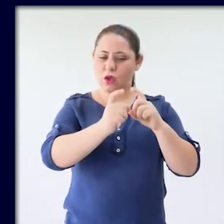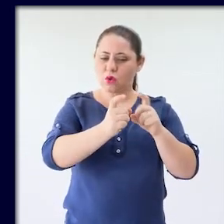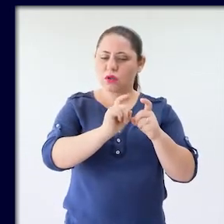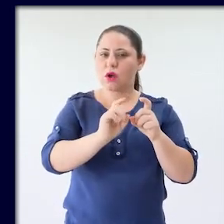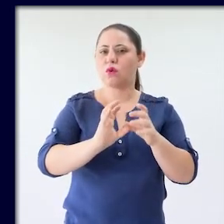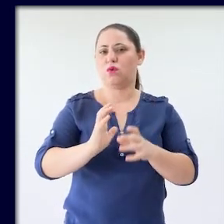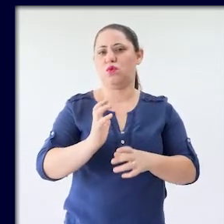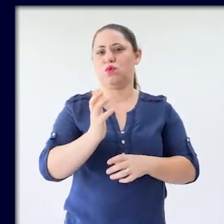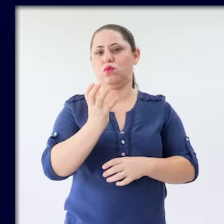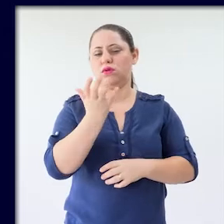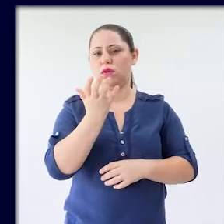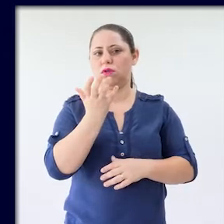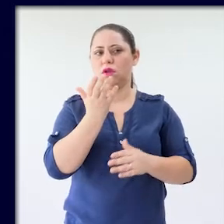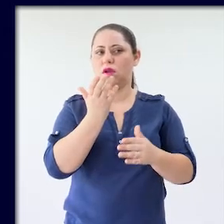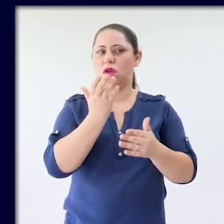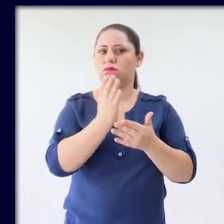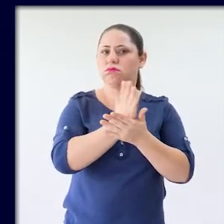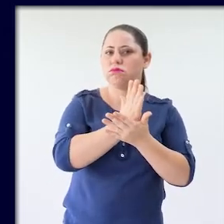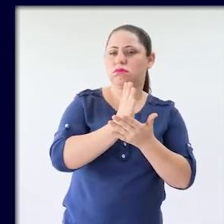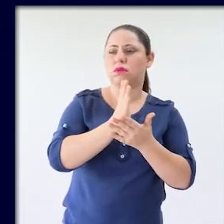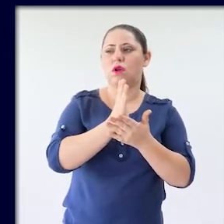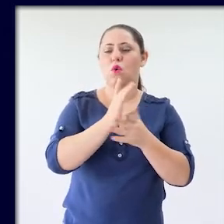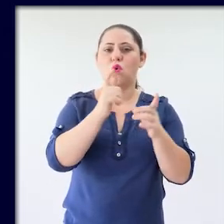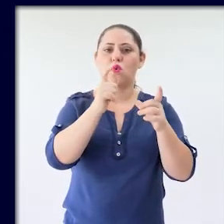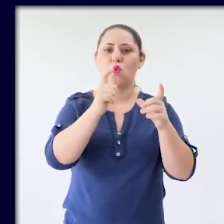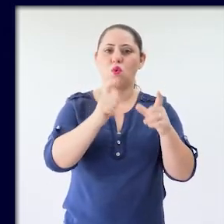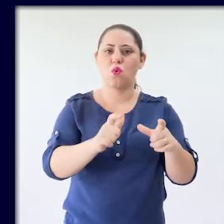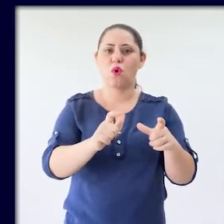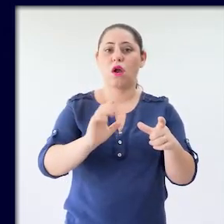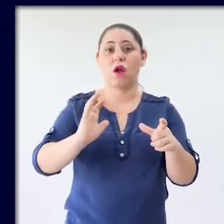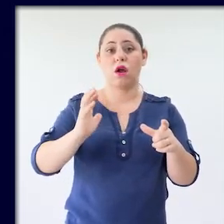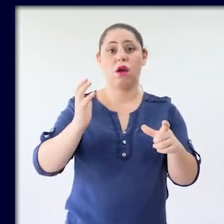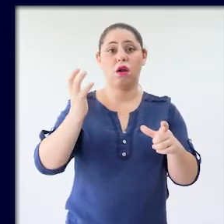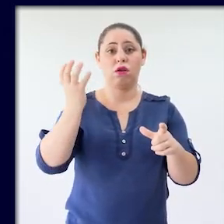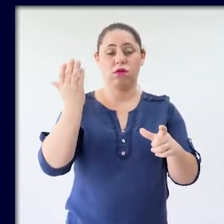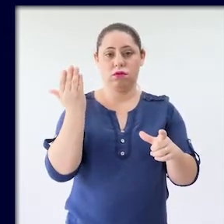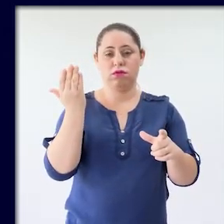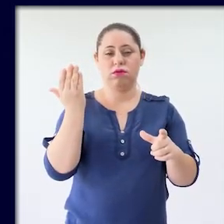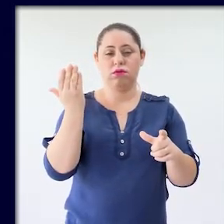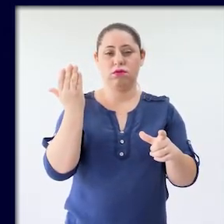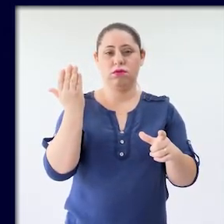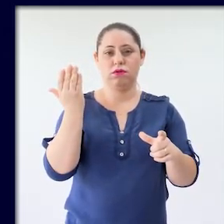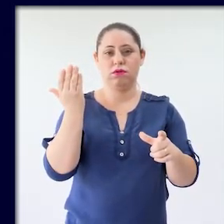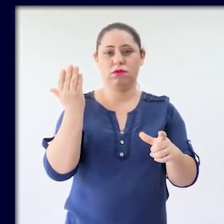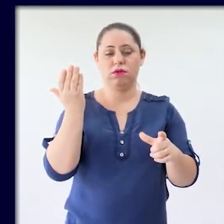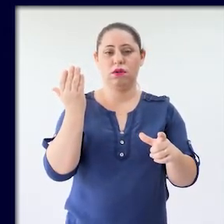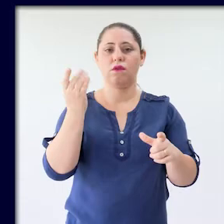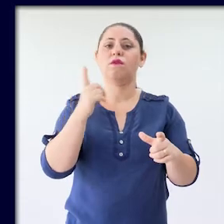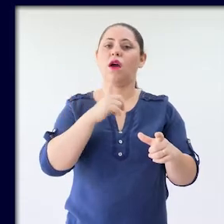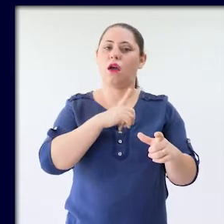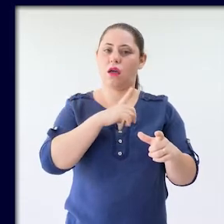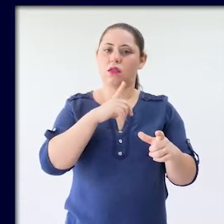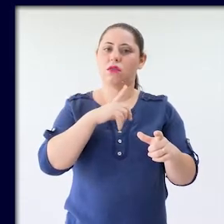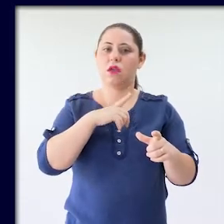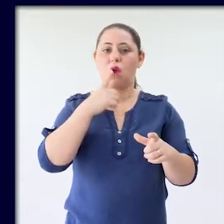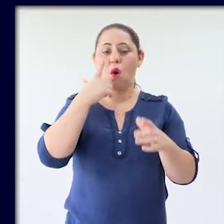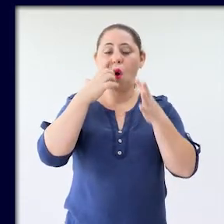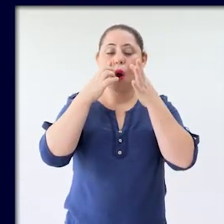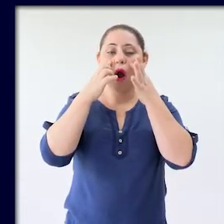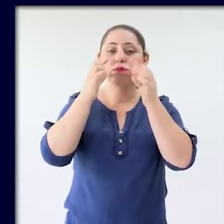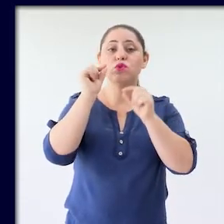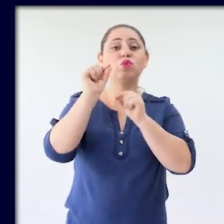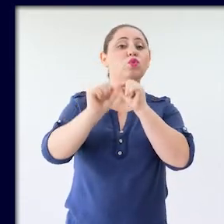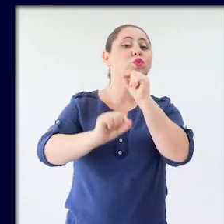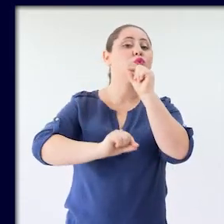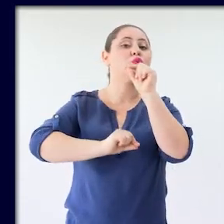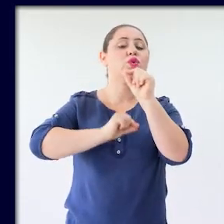essas reuniões, dependendo do local aonde ela vai acontecer, haverá que